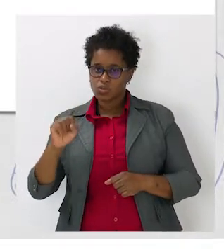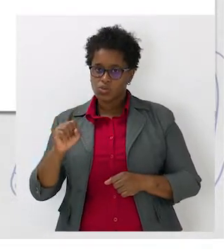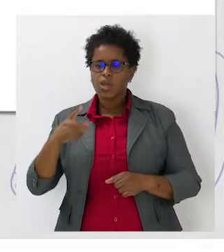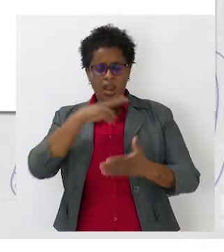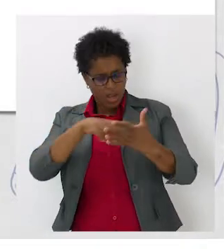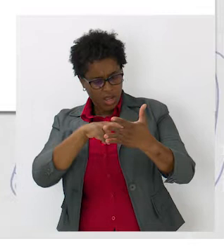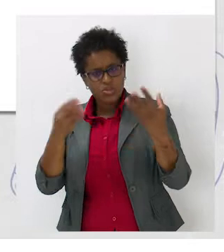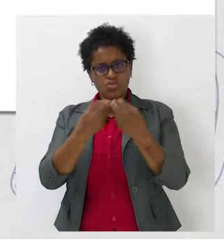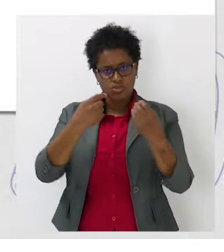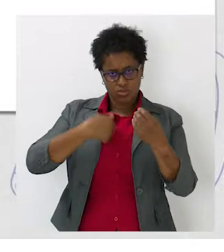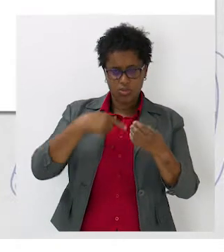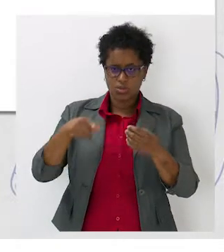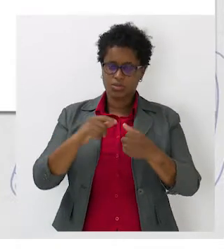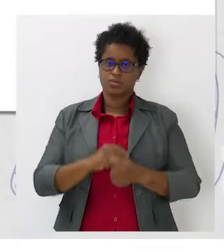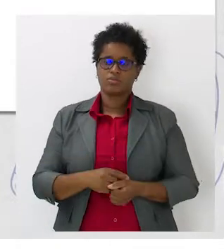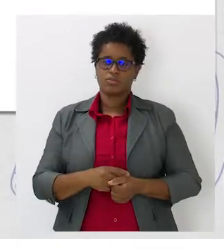Leiam comigo esses motivos.